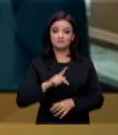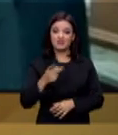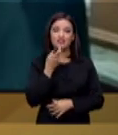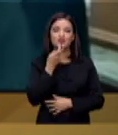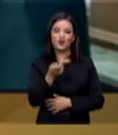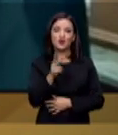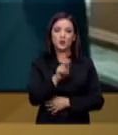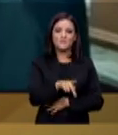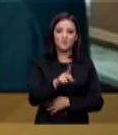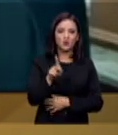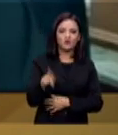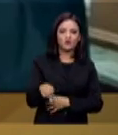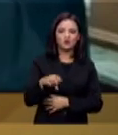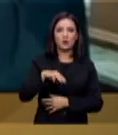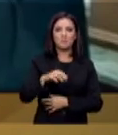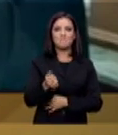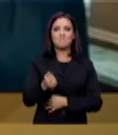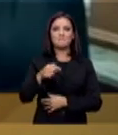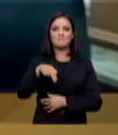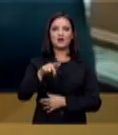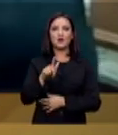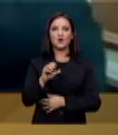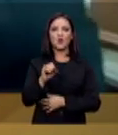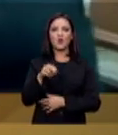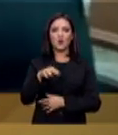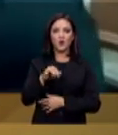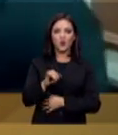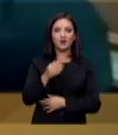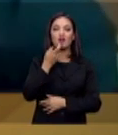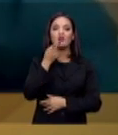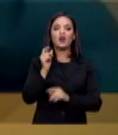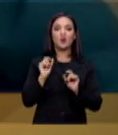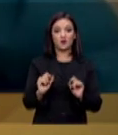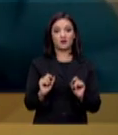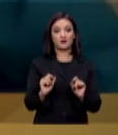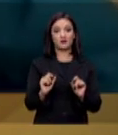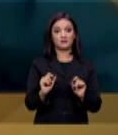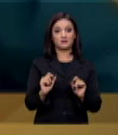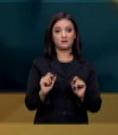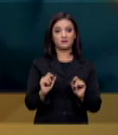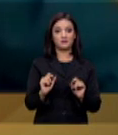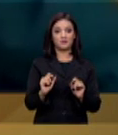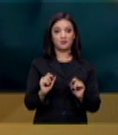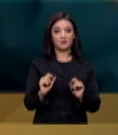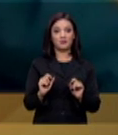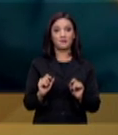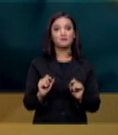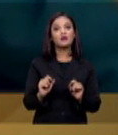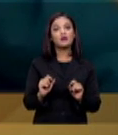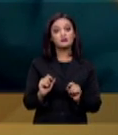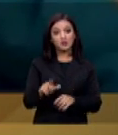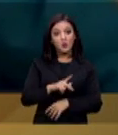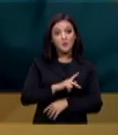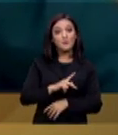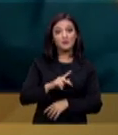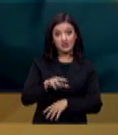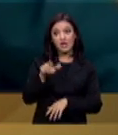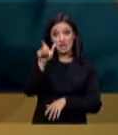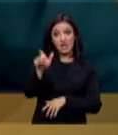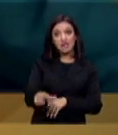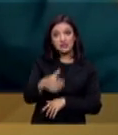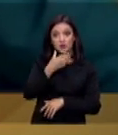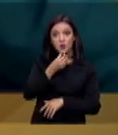ao professor Langoni e disse que Sua Excelência tinha os olhos voltados à